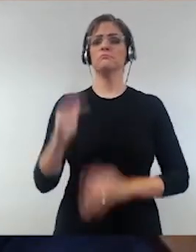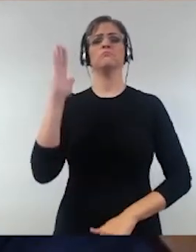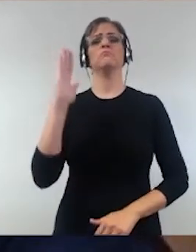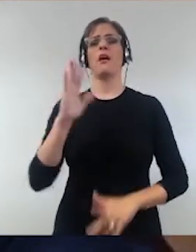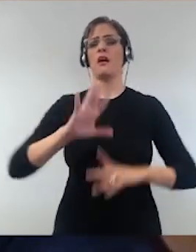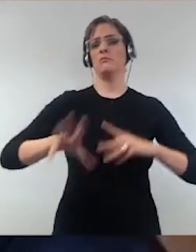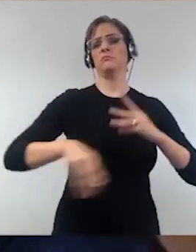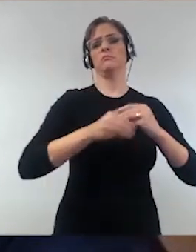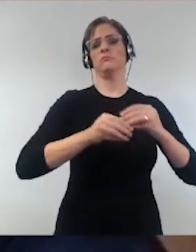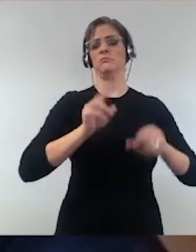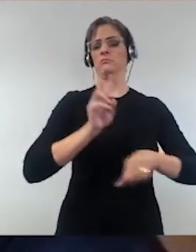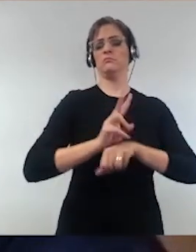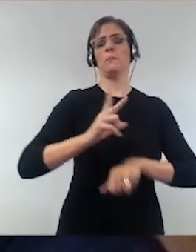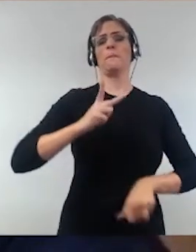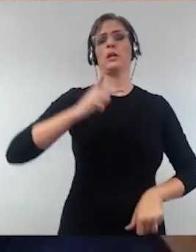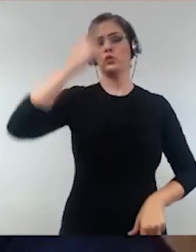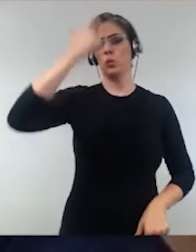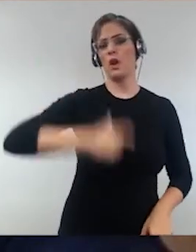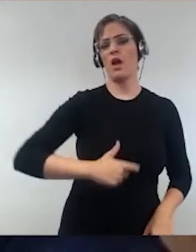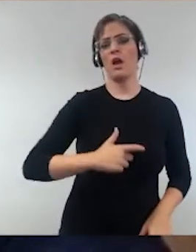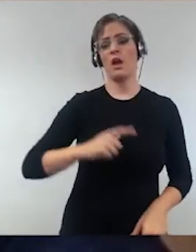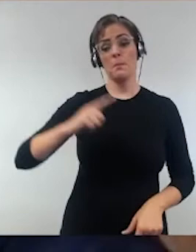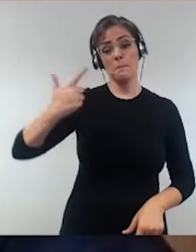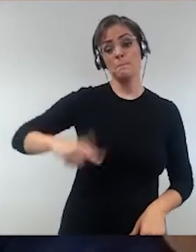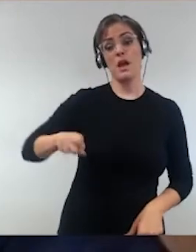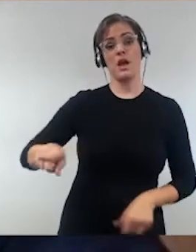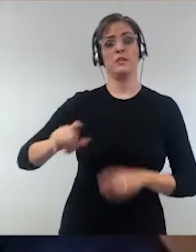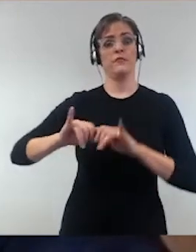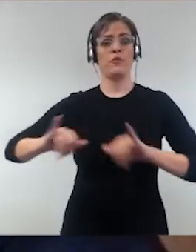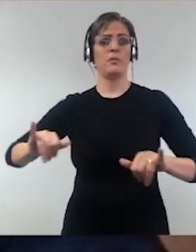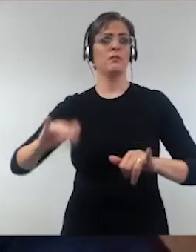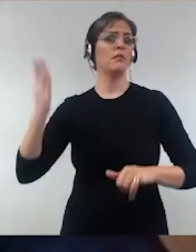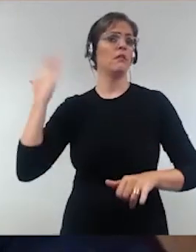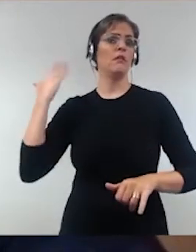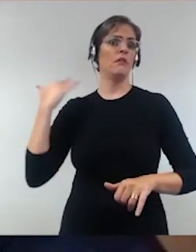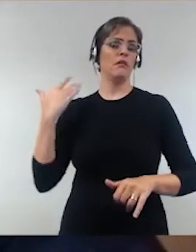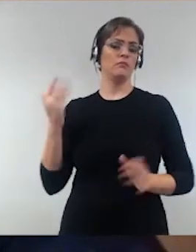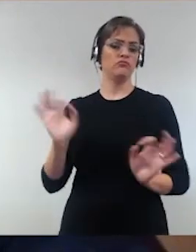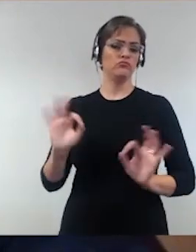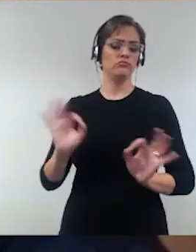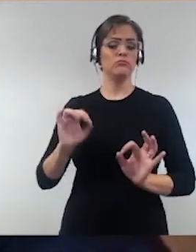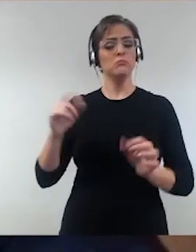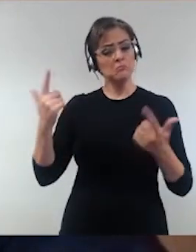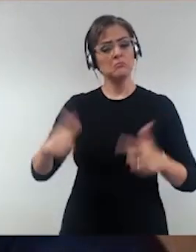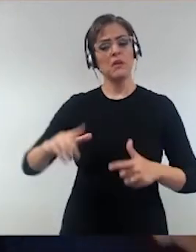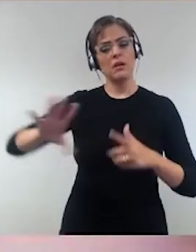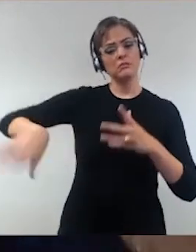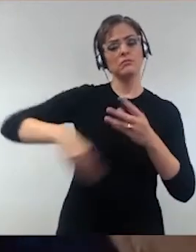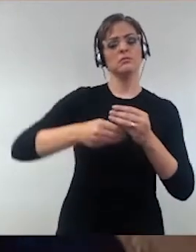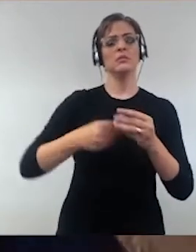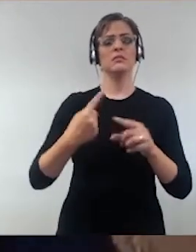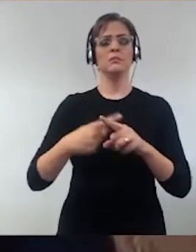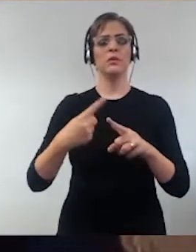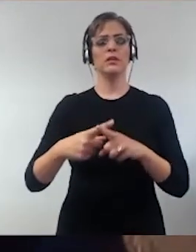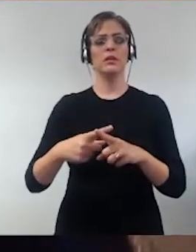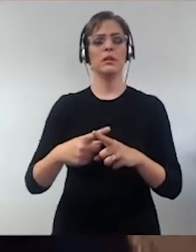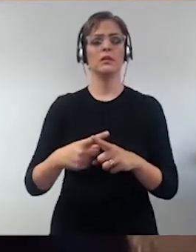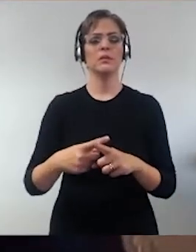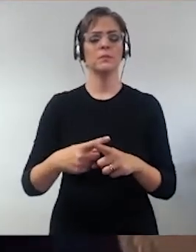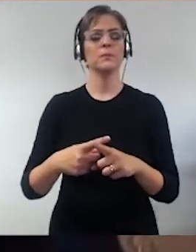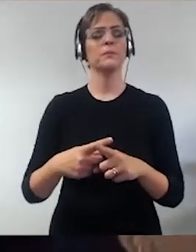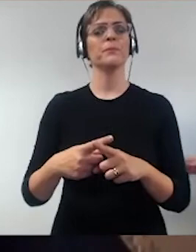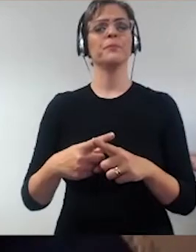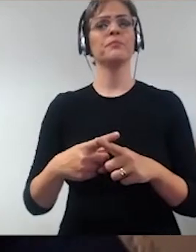privacidade com um elemento novo que até não foi mais possível conter dentro dos parâmetros